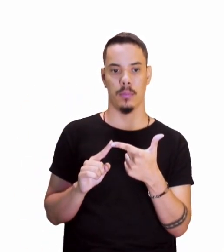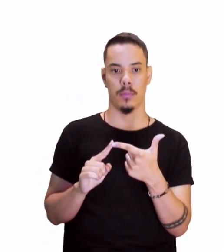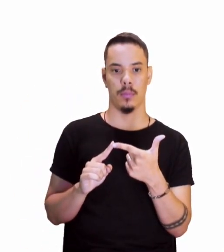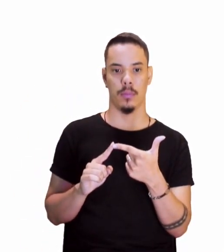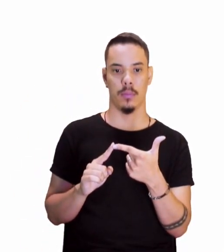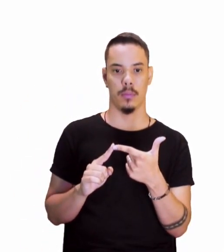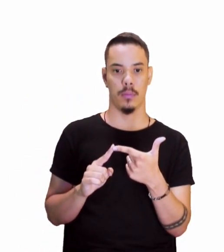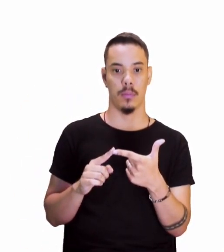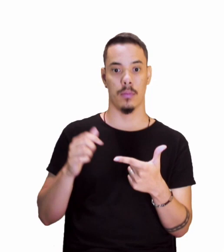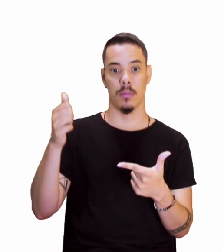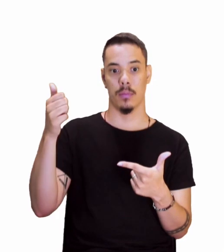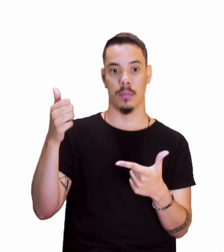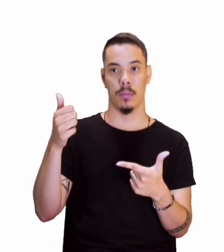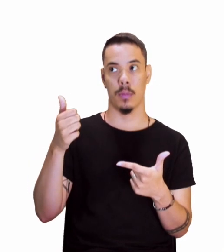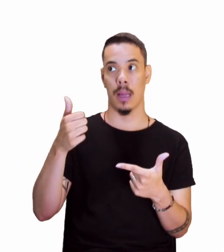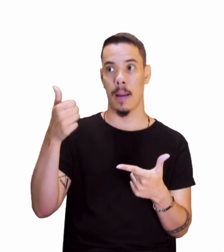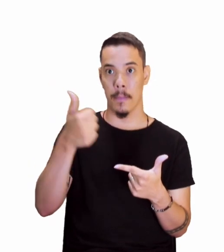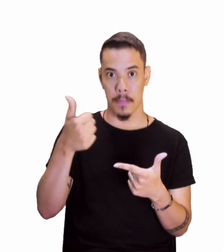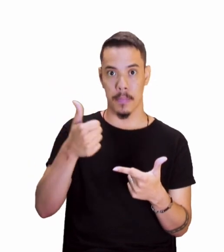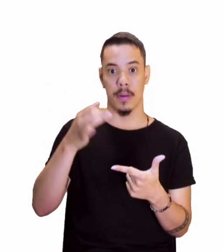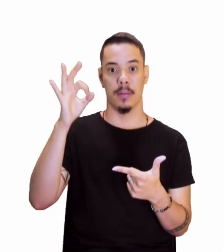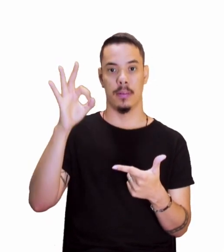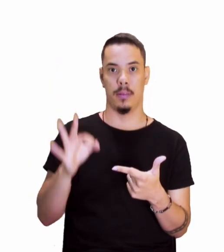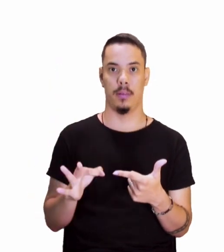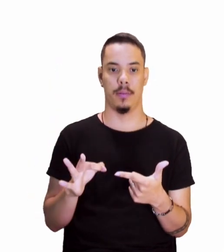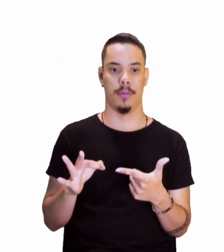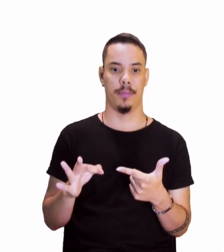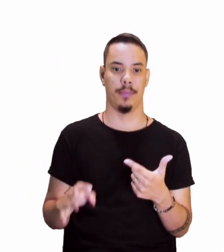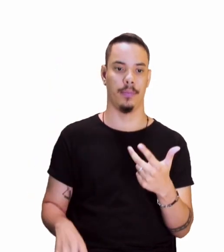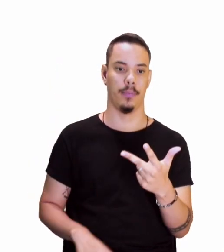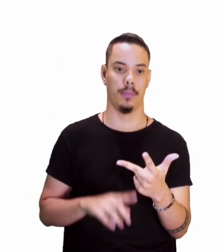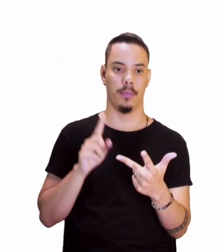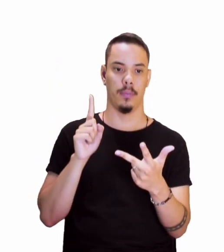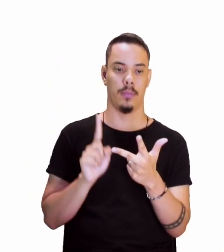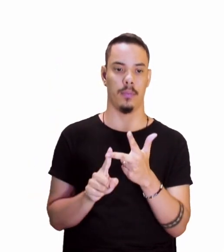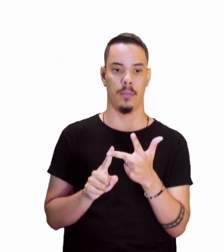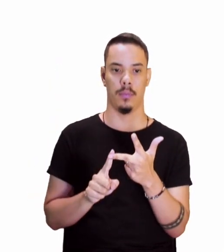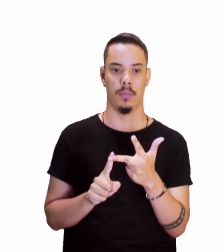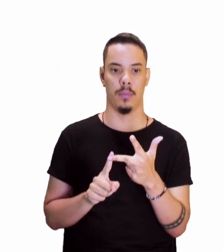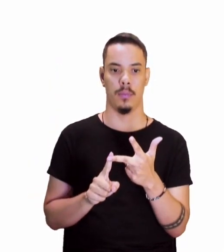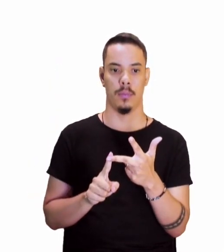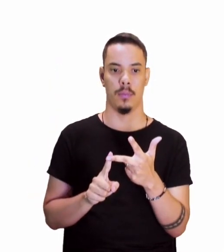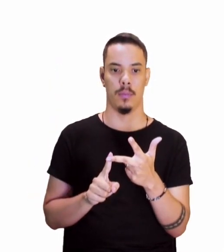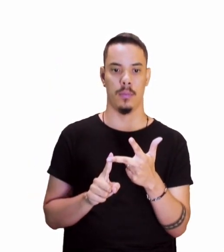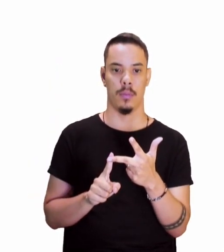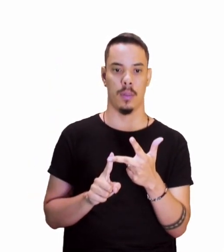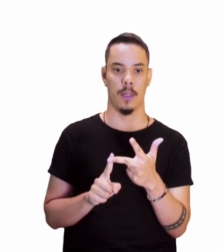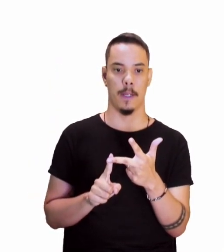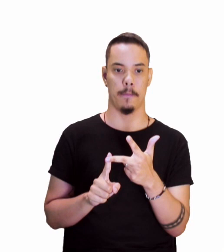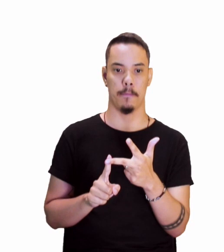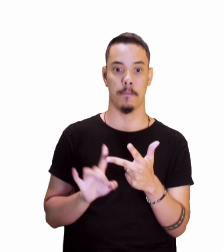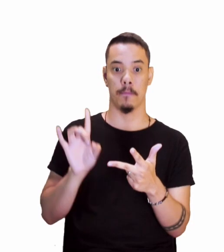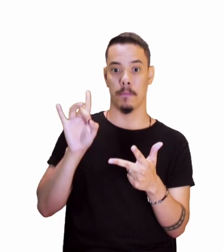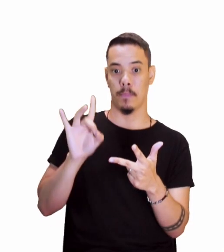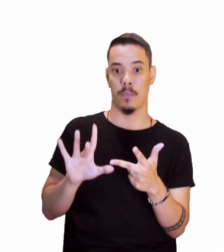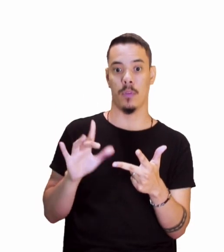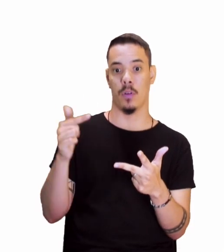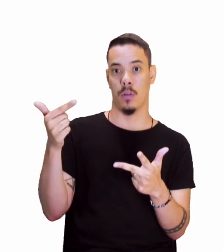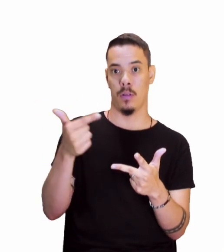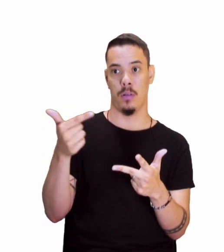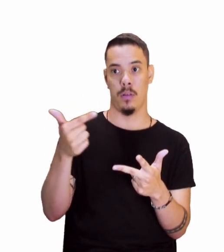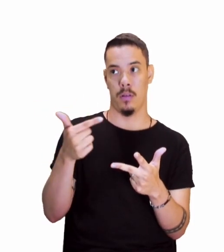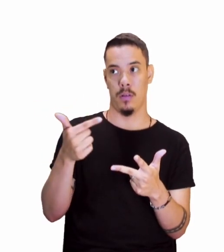B, apenas a primeira está certa. C,